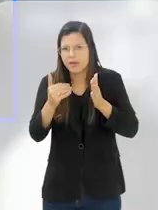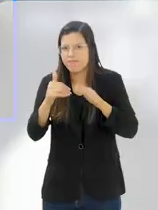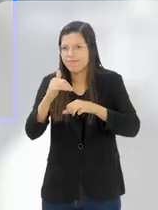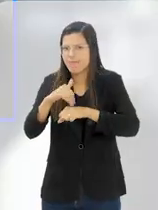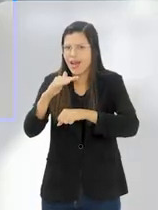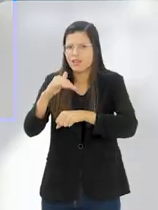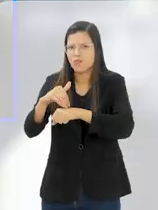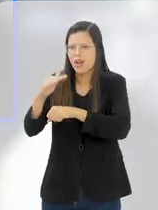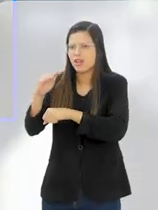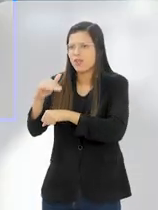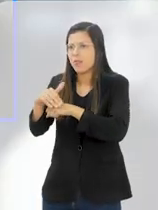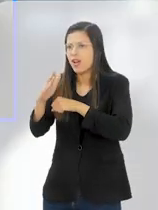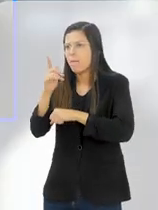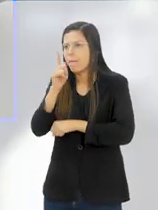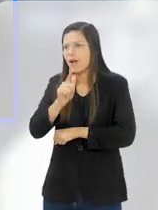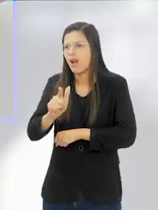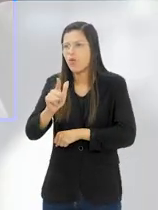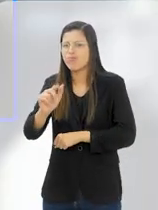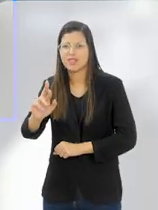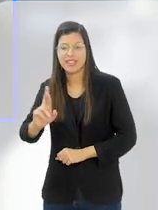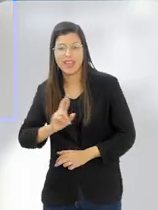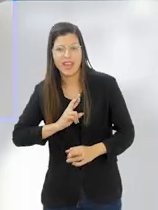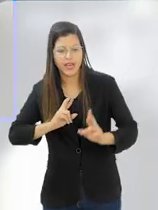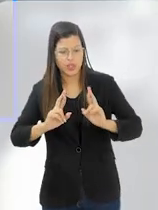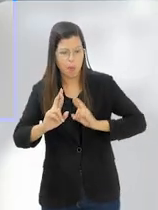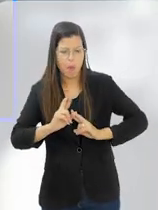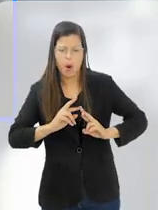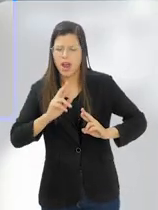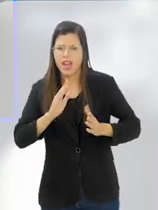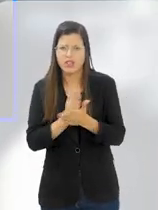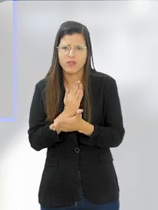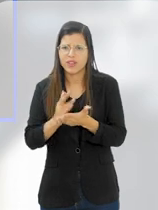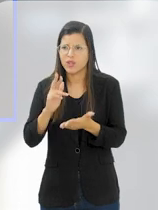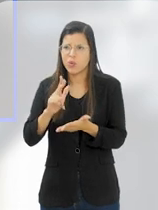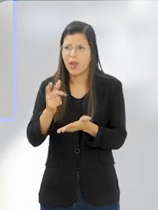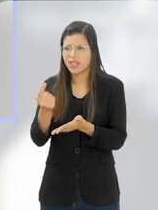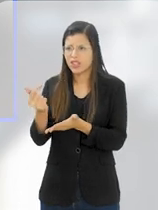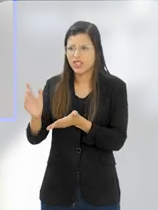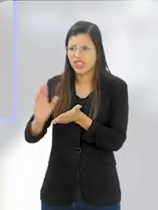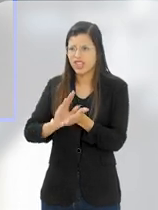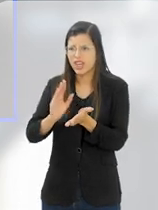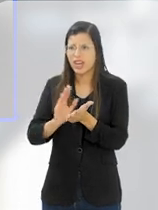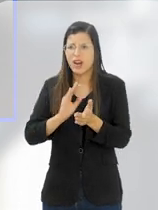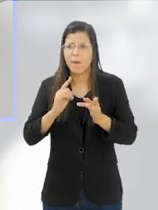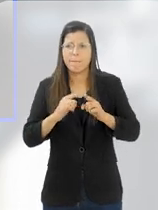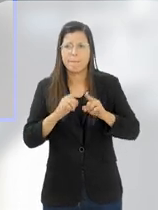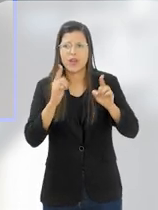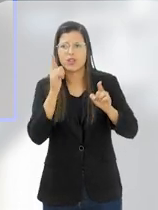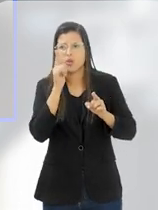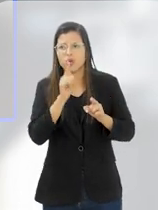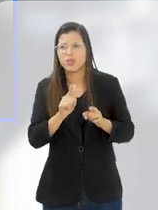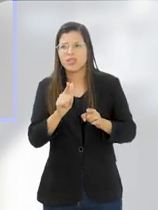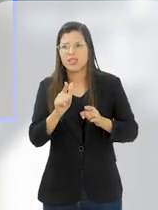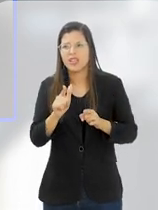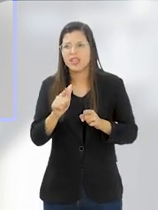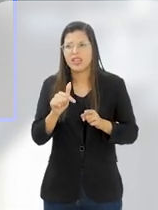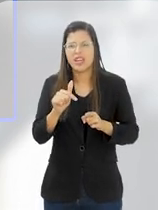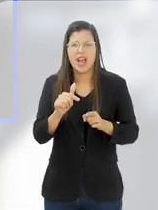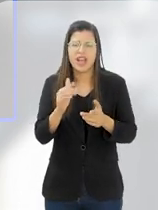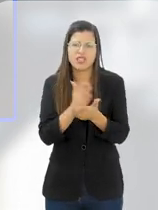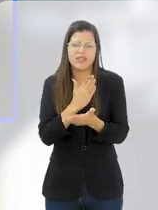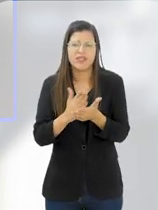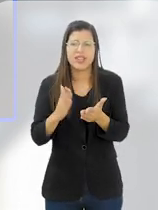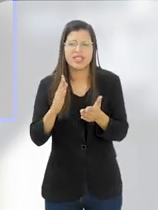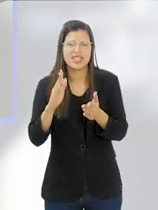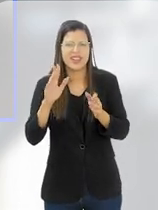mais e mais para ganhar recompensas que às vezes não são nem da ordem financeira, vai ganhar dinheiro, ela vai ganhar mais recurso